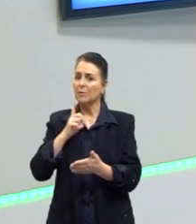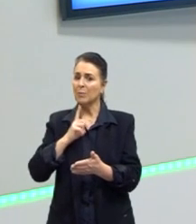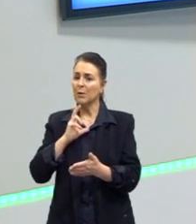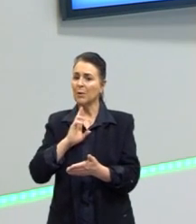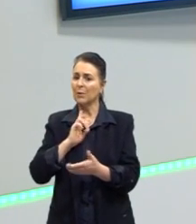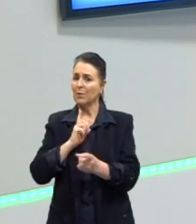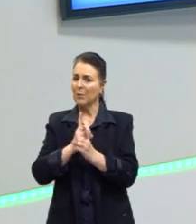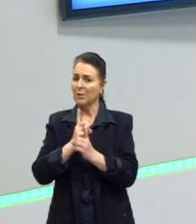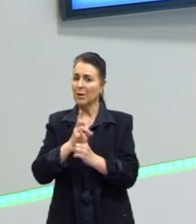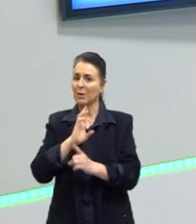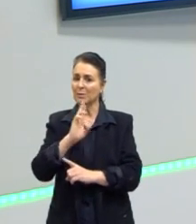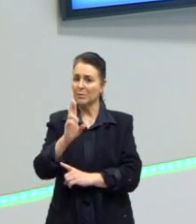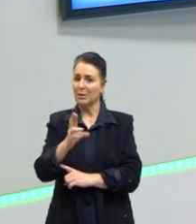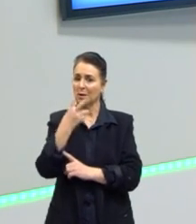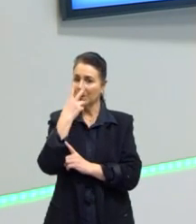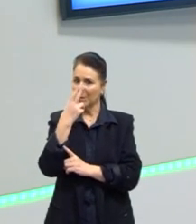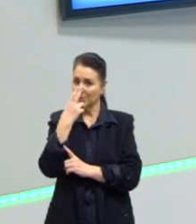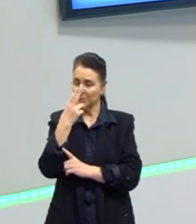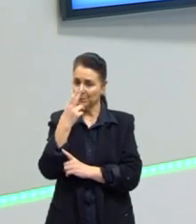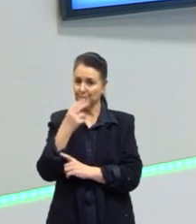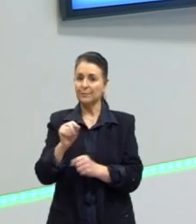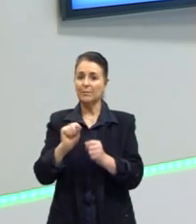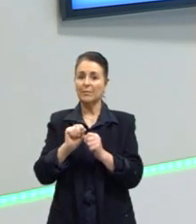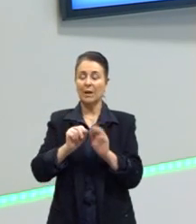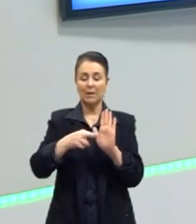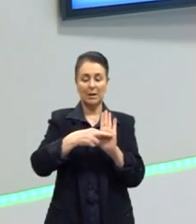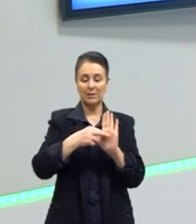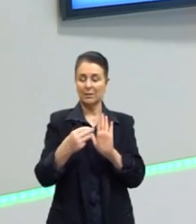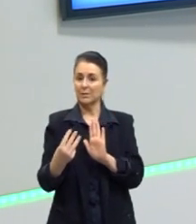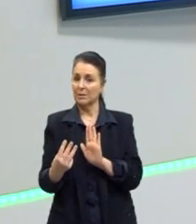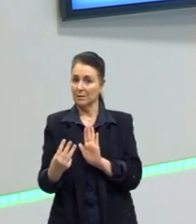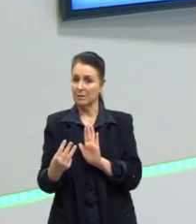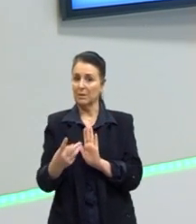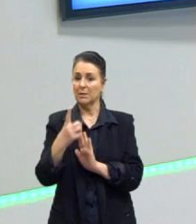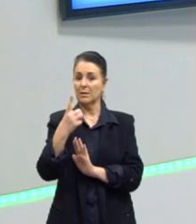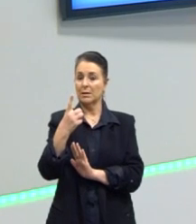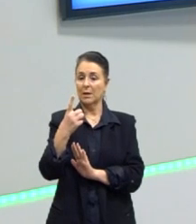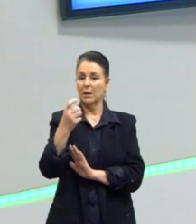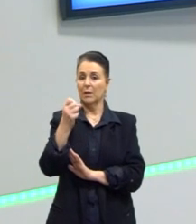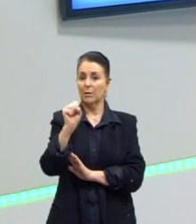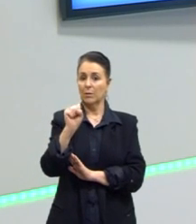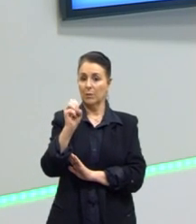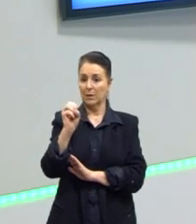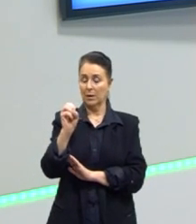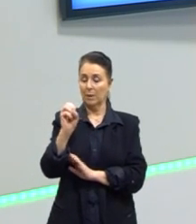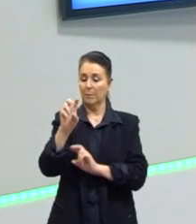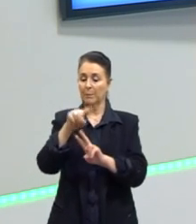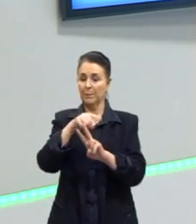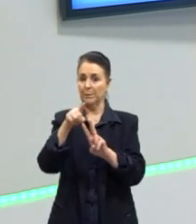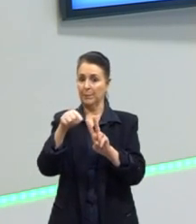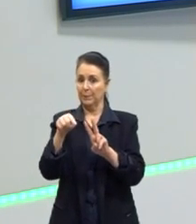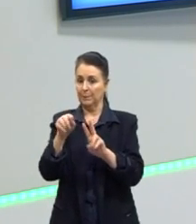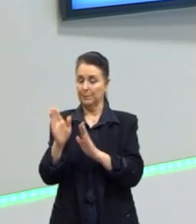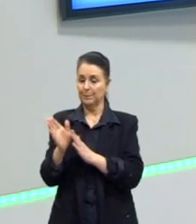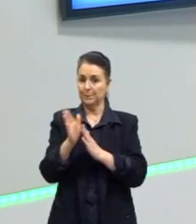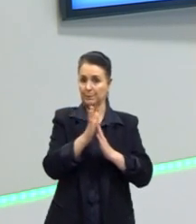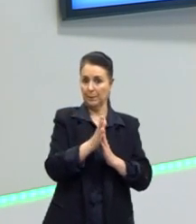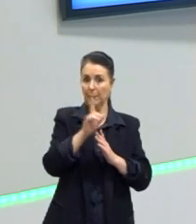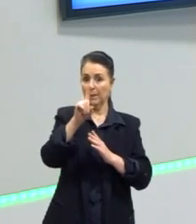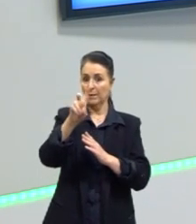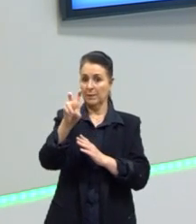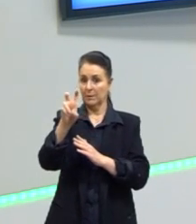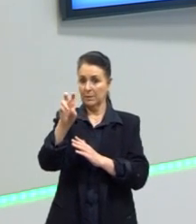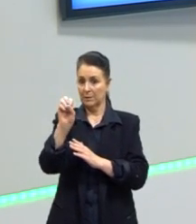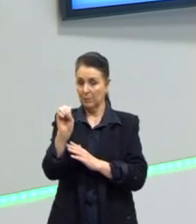resultado né pode fazer a regrinha de três 180 está para pi assim como 150